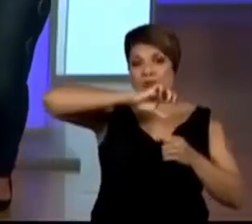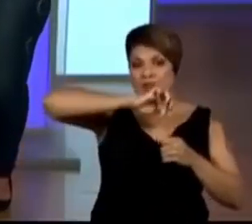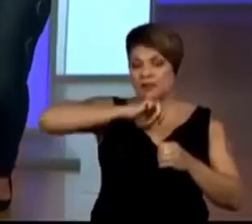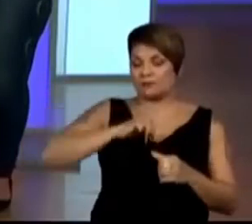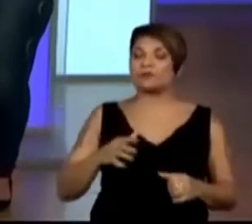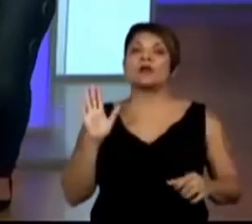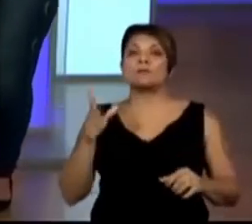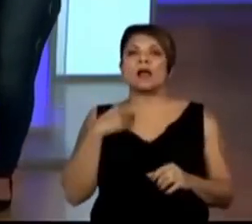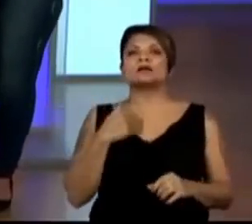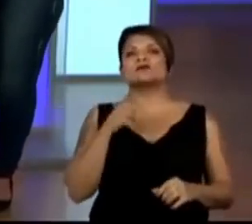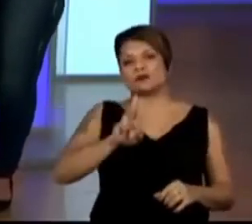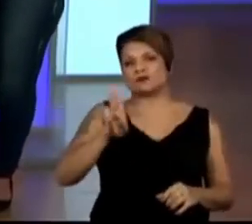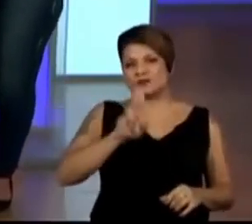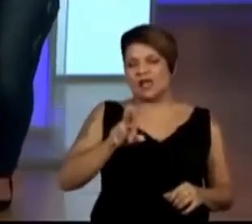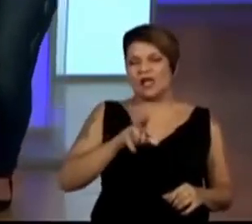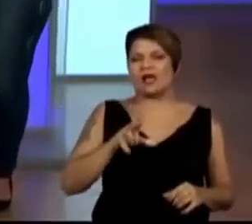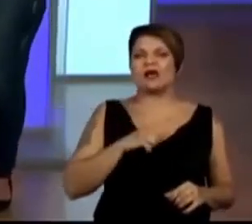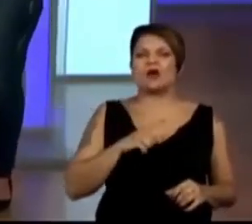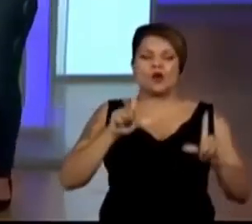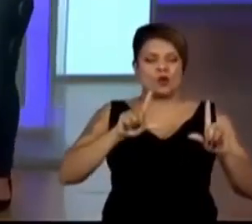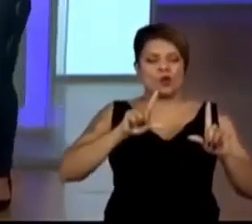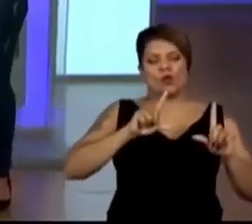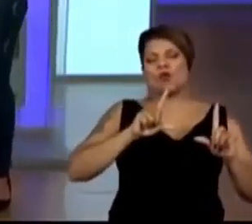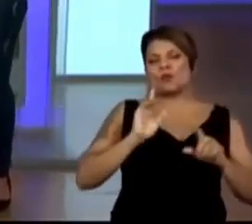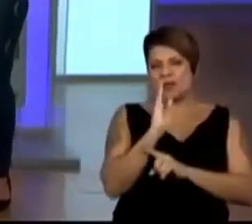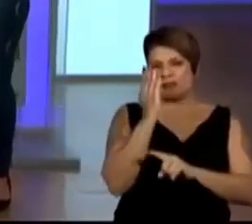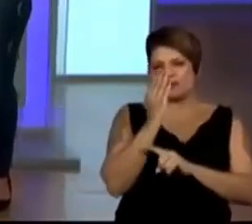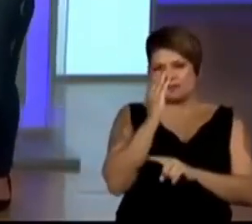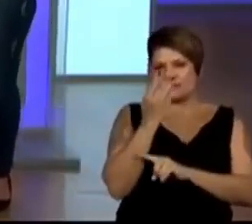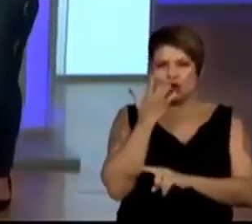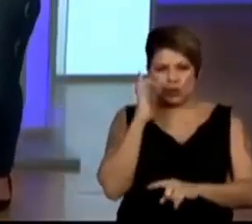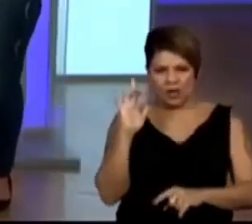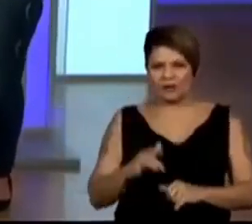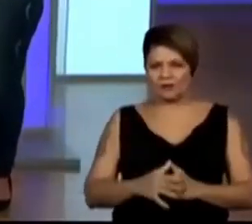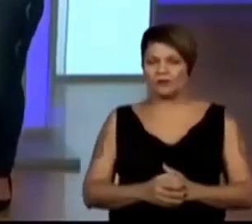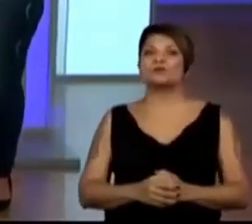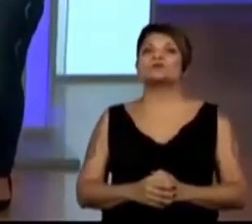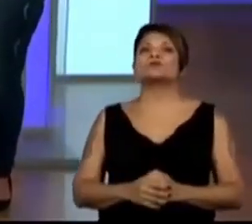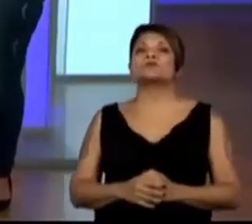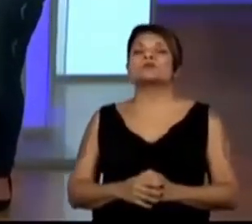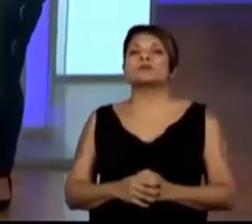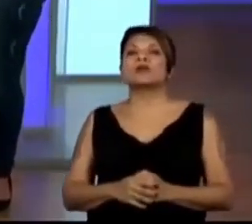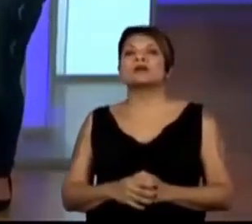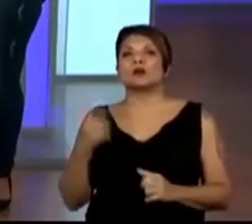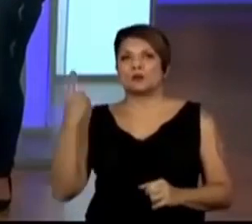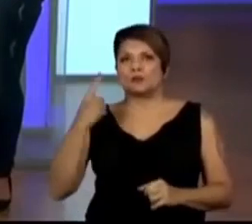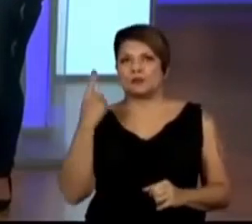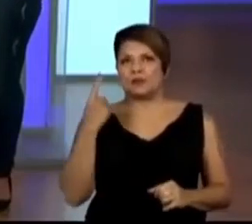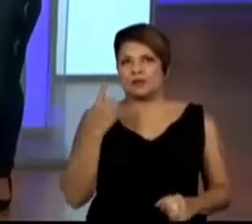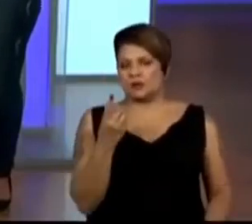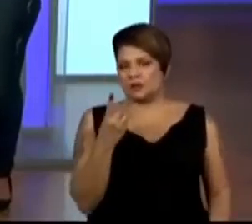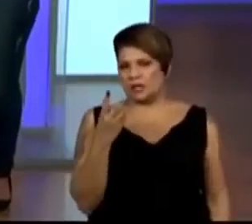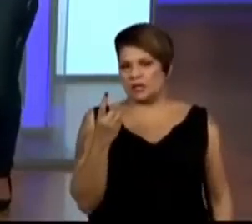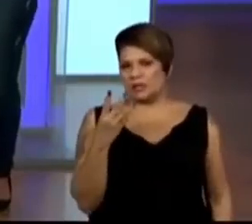material dourado, né? Vai, uhum, representar de outra forma. Mas é a mesma coisa. O primeiro, não são três aqui, ó. Primeiro, 13. Vamos